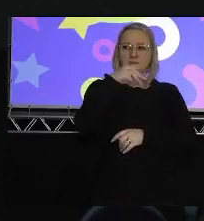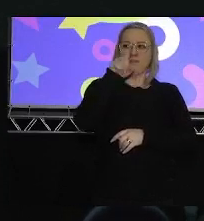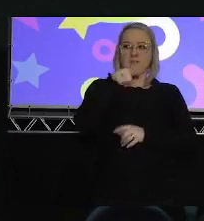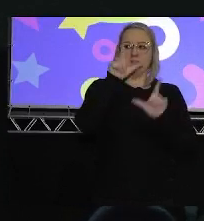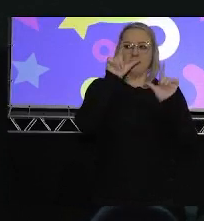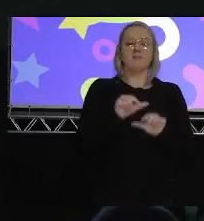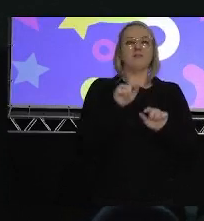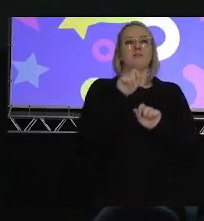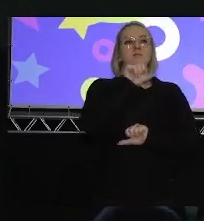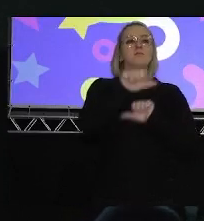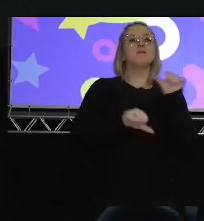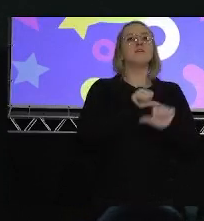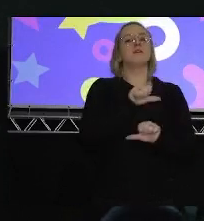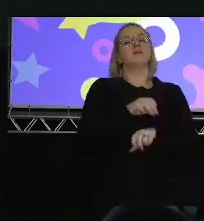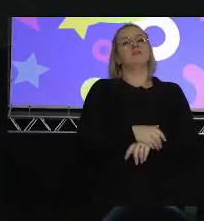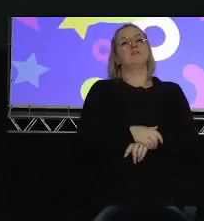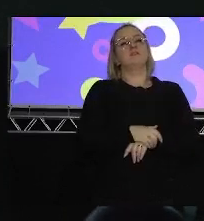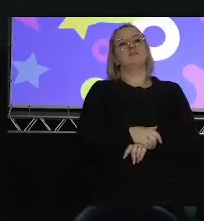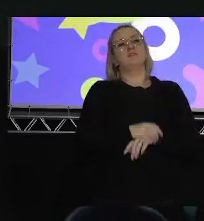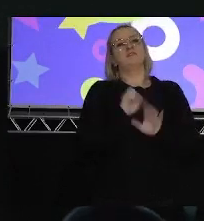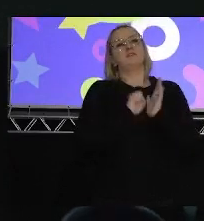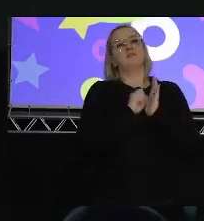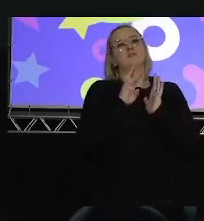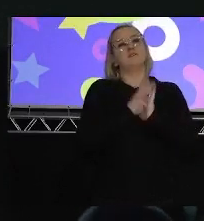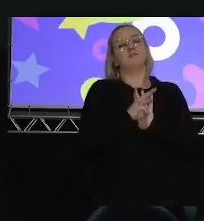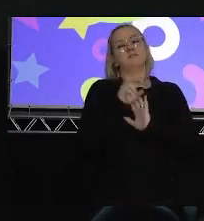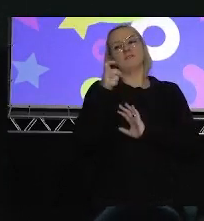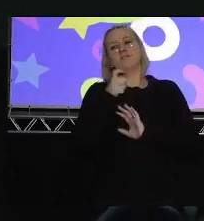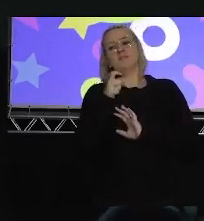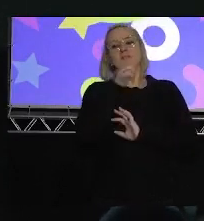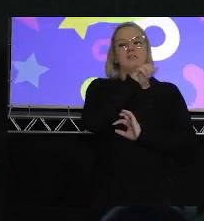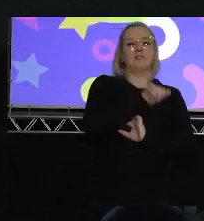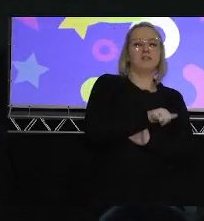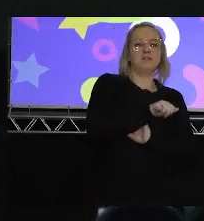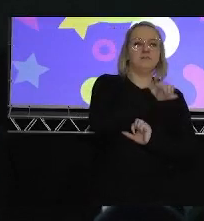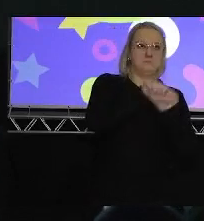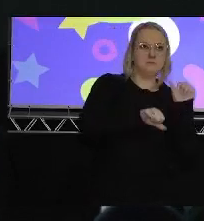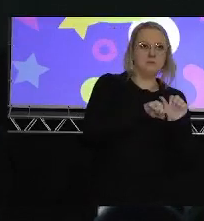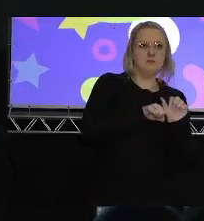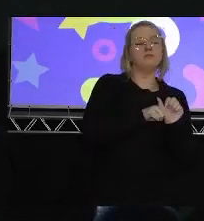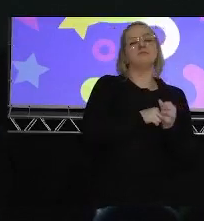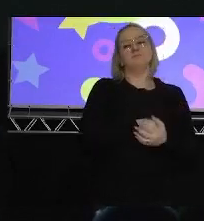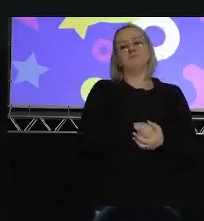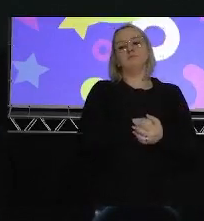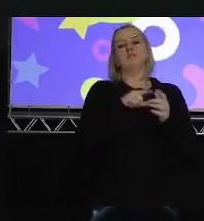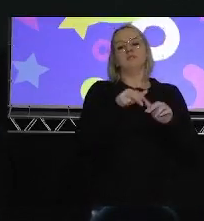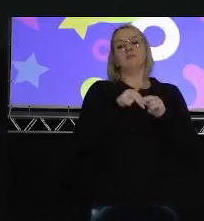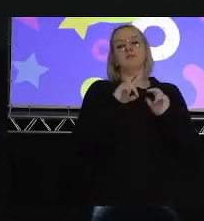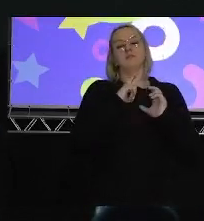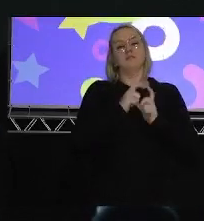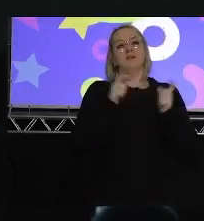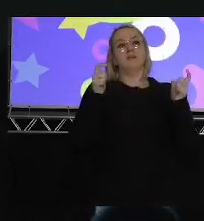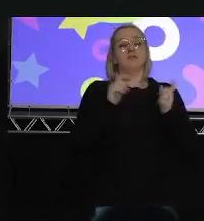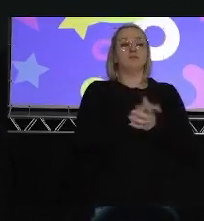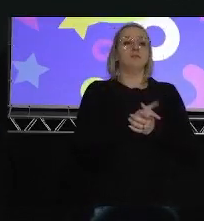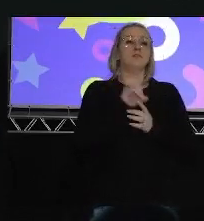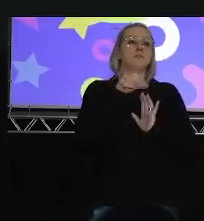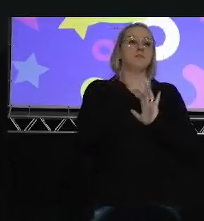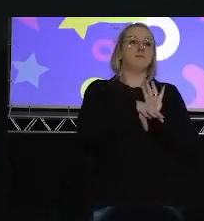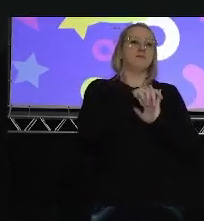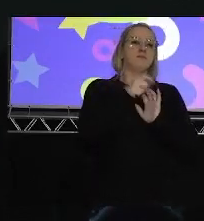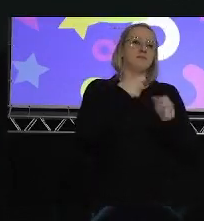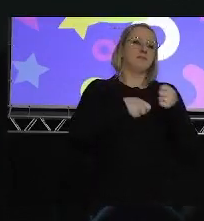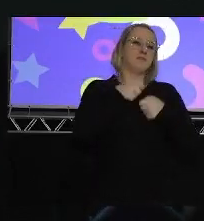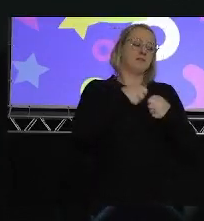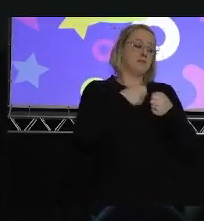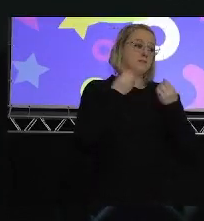A mudança lá do software X para Y vai ajudar? Beleza? Então, ela está lá como alta. Depois vem benefício para negócio.